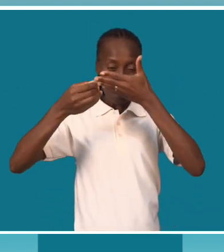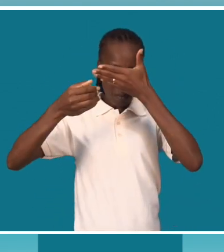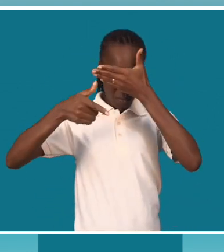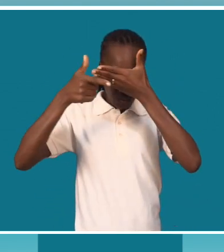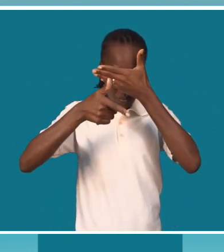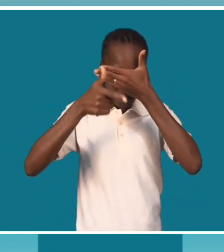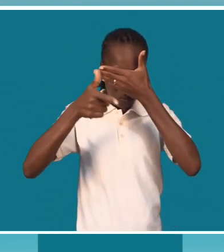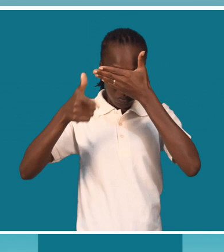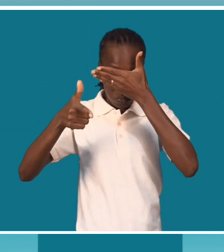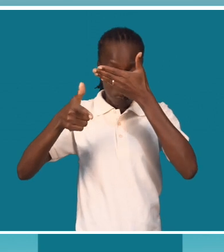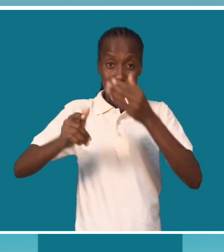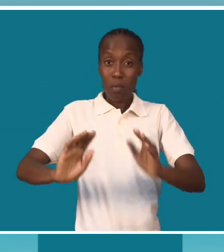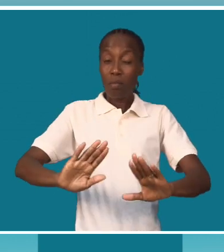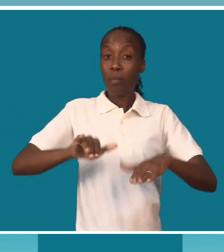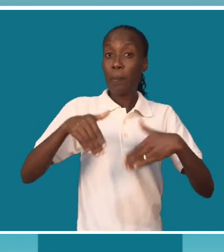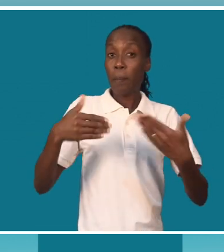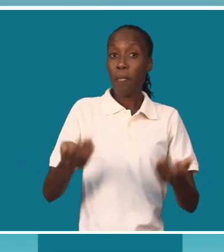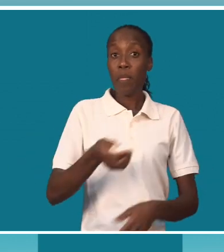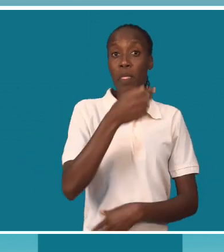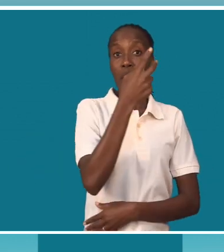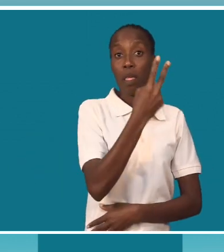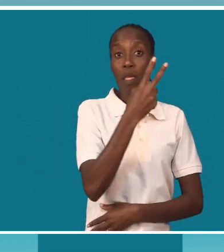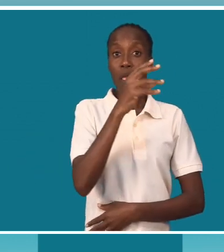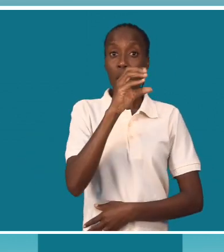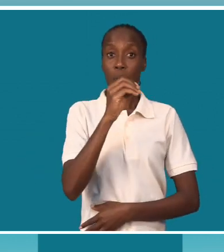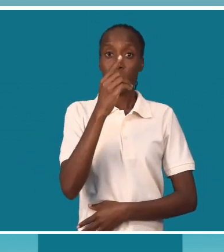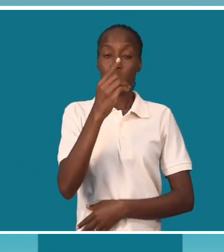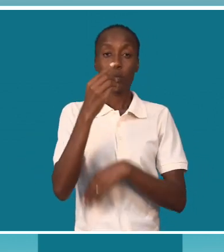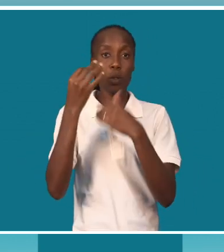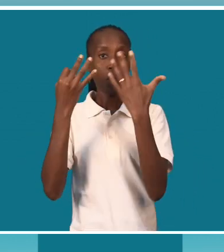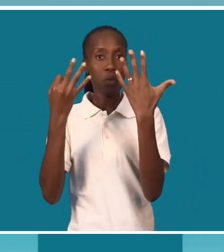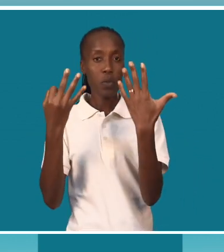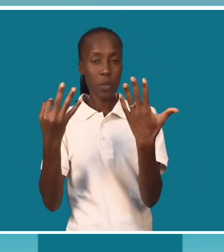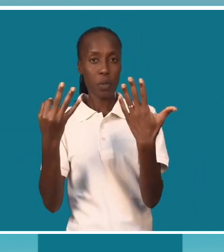Sergiaria Civil em 2018.